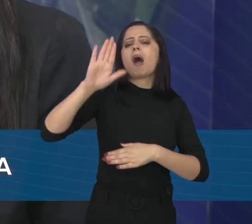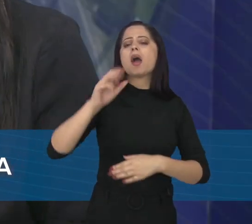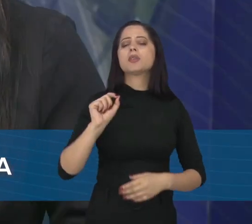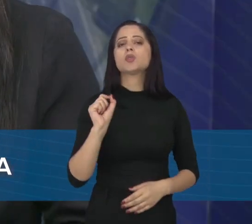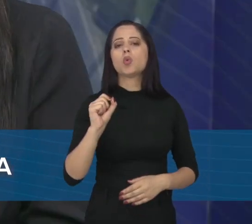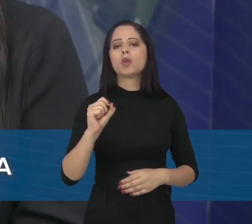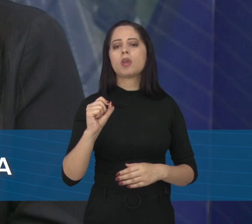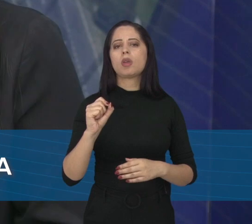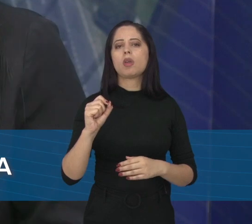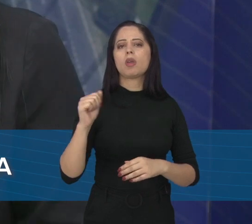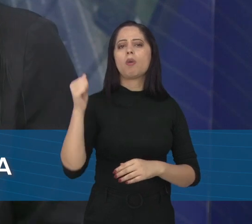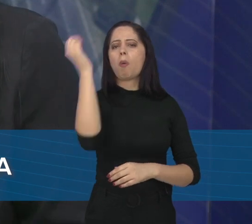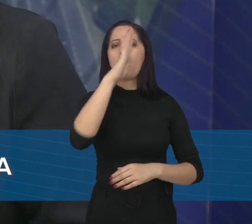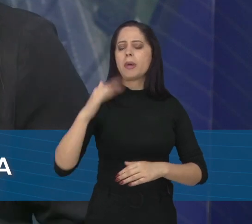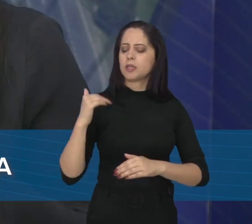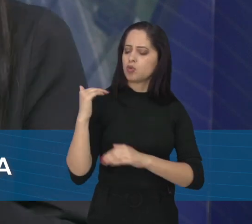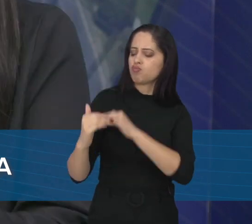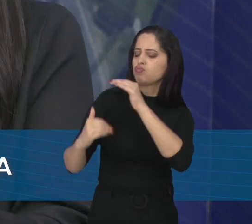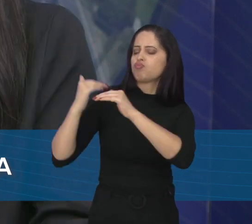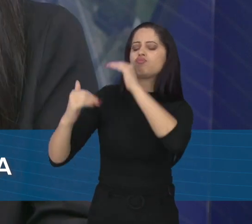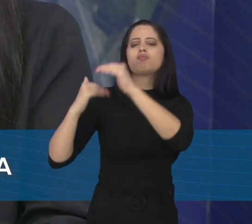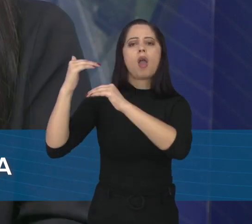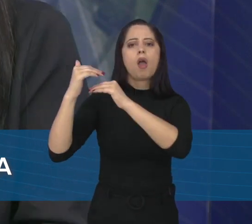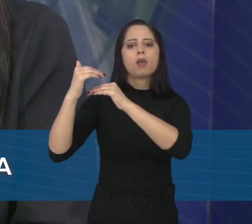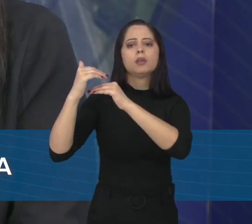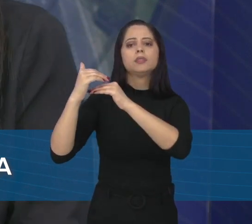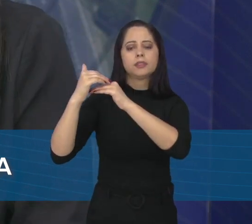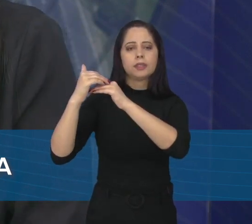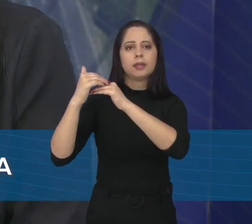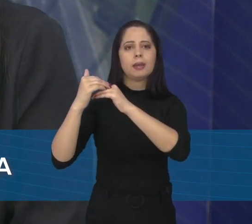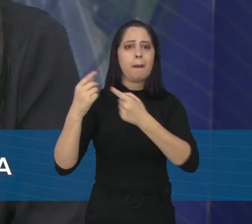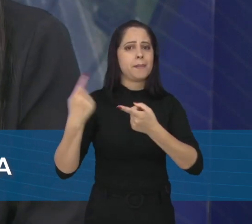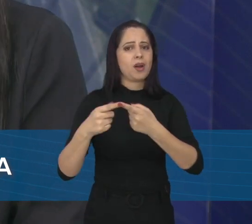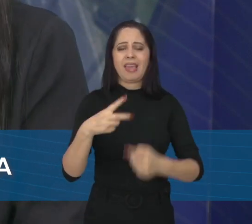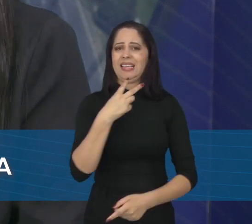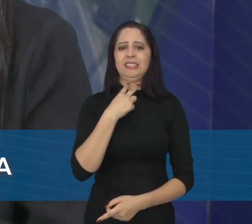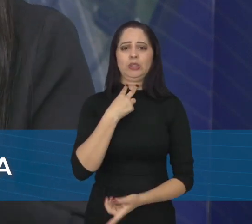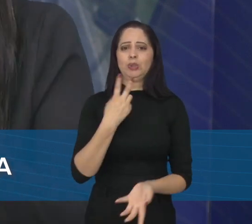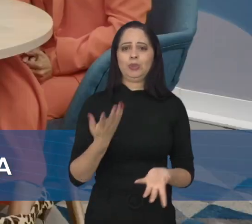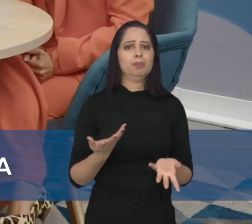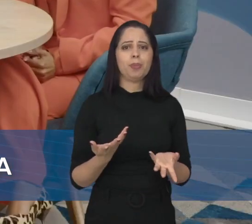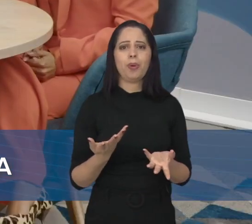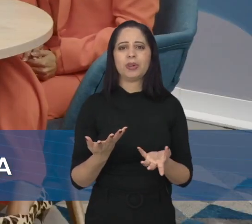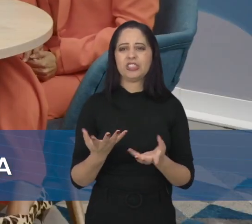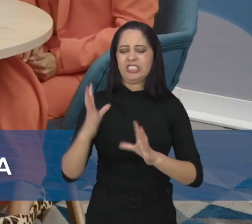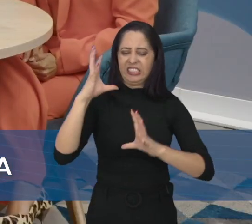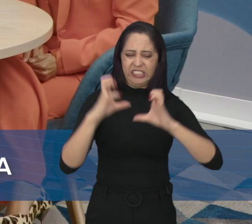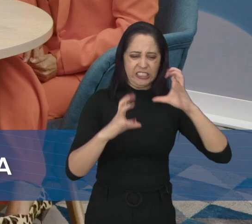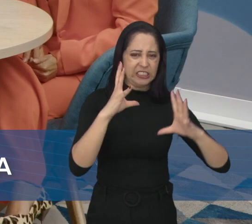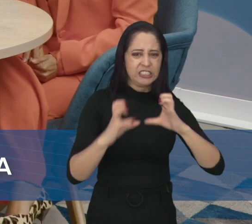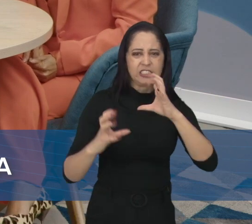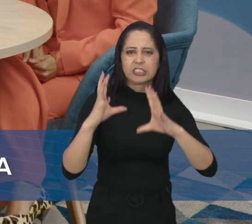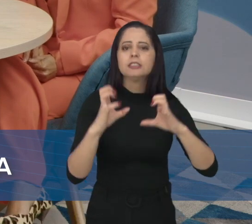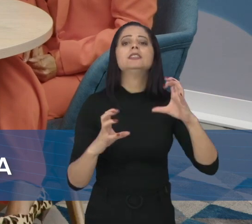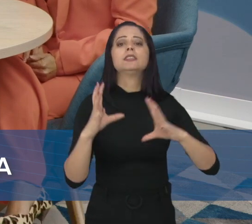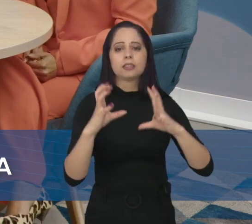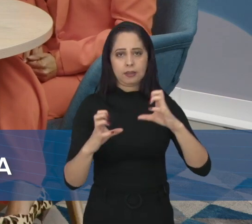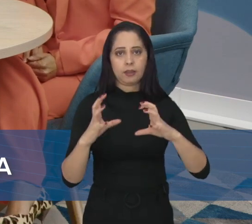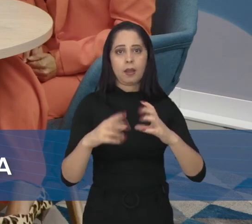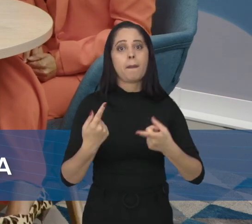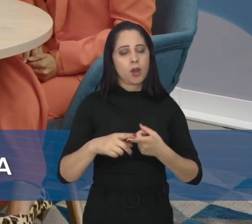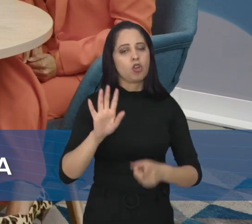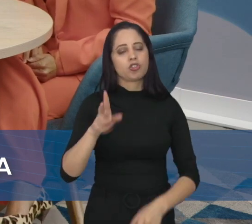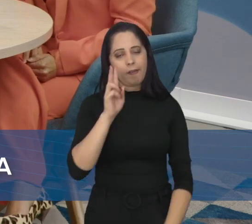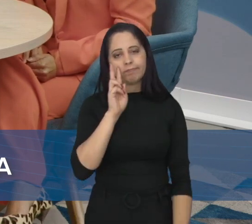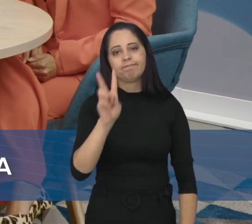gente avance nesse quesito, né, para que o diferente ele não seja motivo para brigas e tantos transtornos como a gente